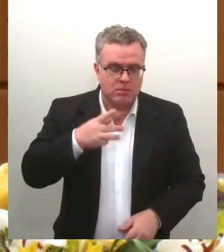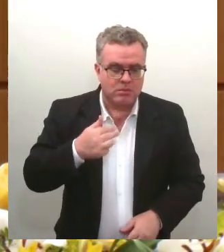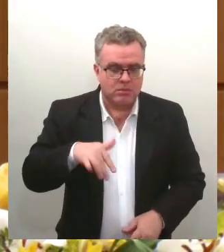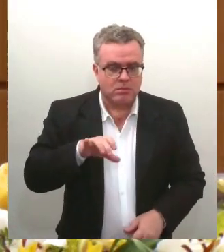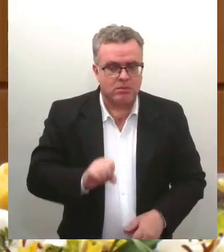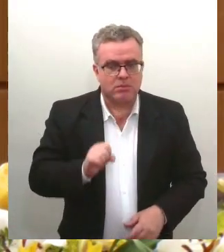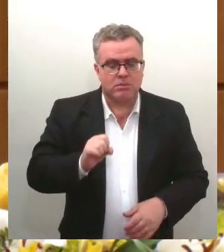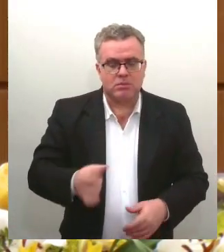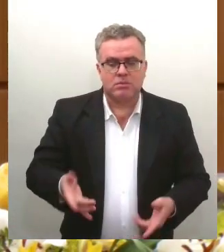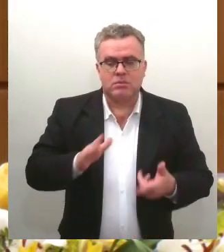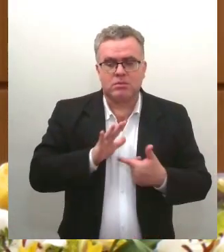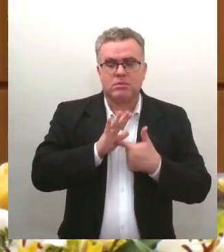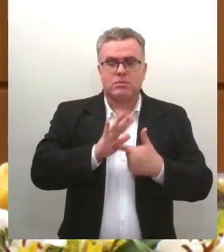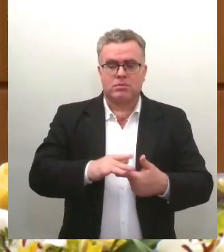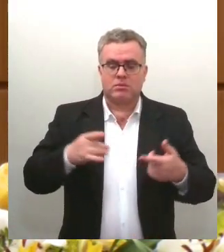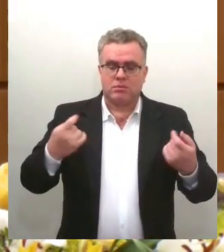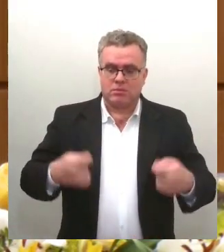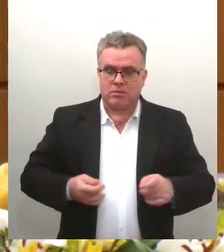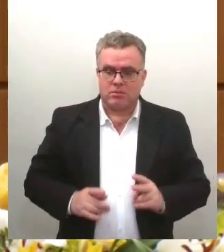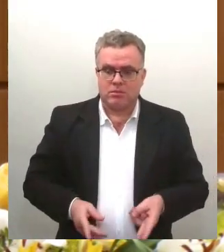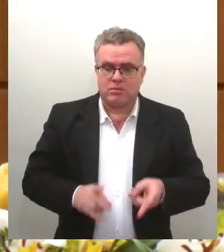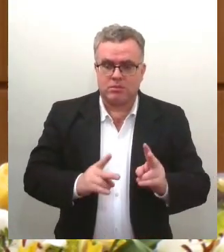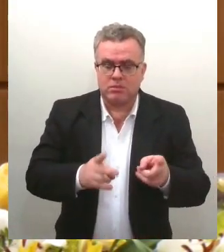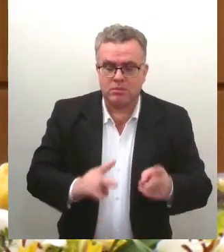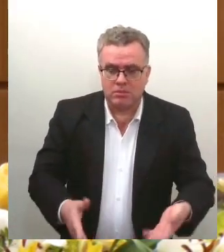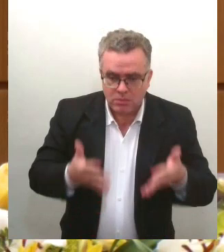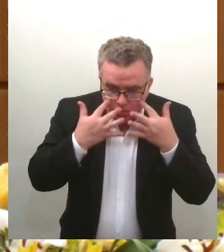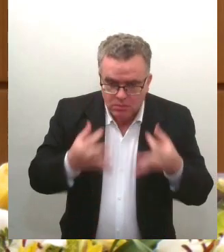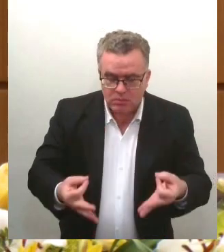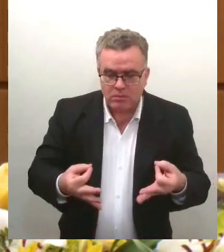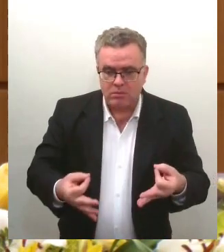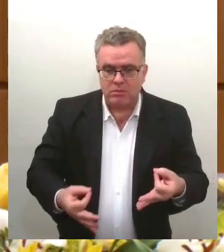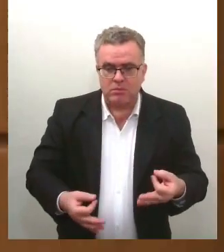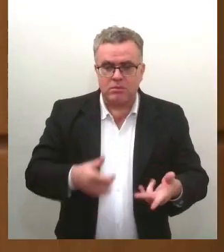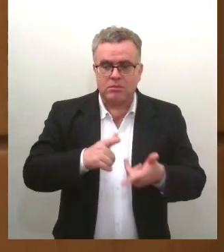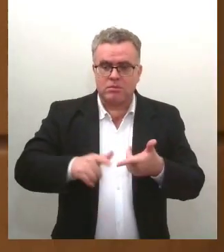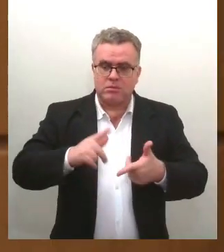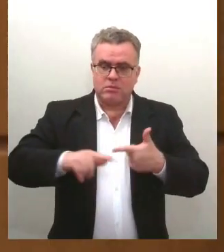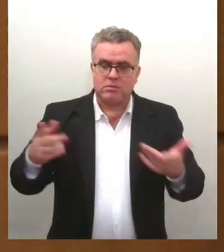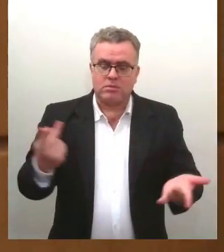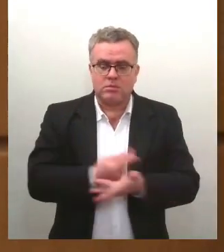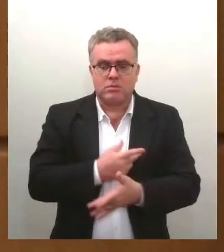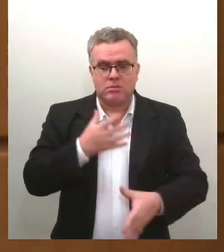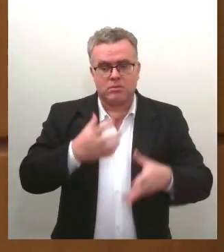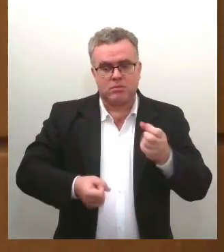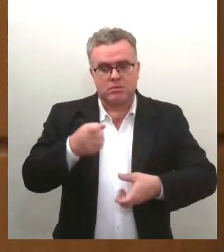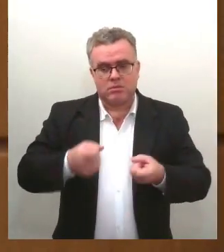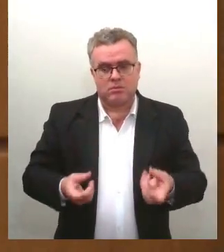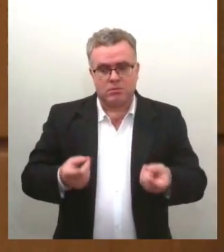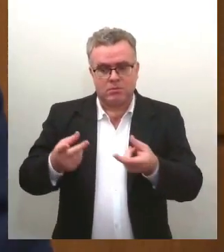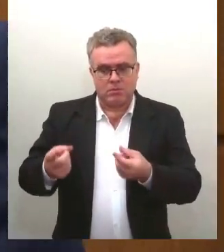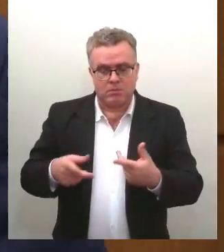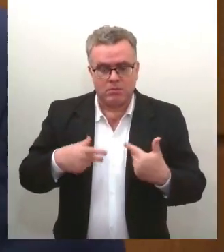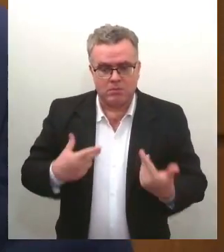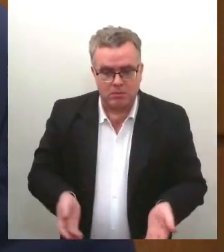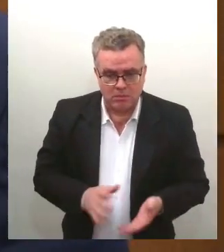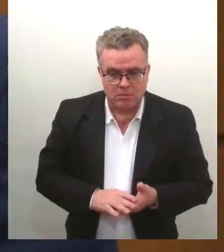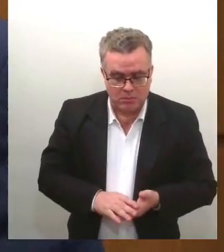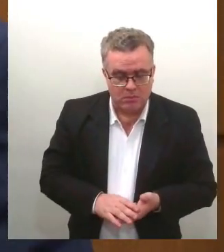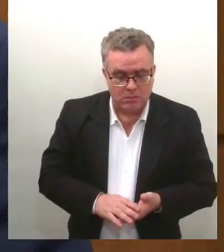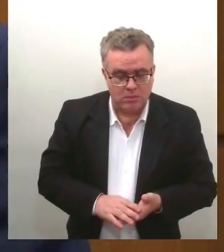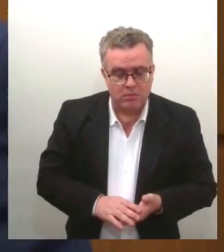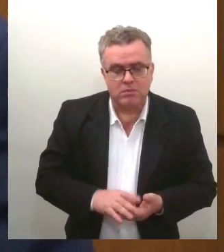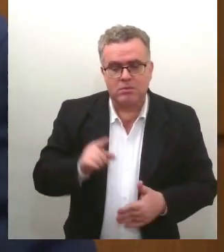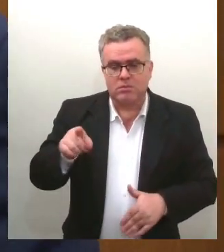estarem atentos aos problemas envolvendo a cadeia produtiva do leite. O parlamentar alegou que os produtores têm sofrido